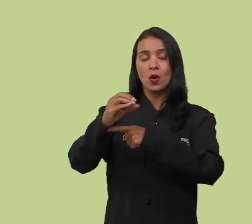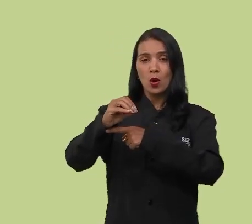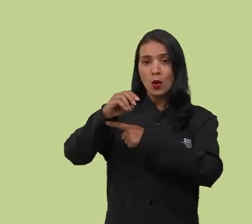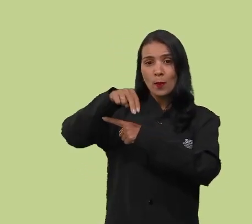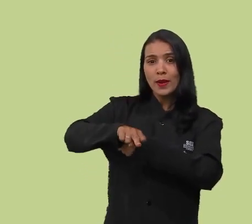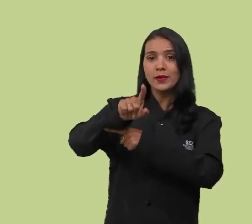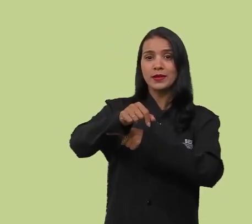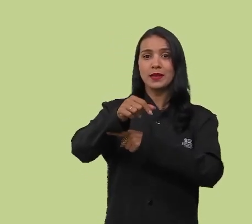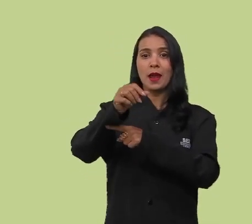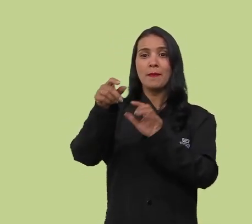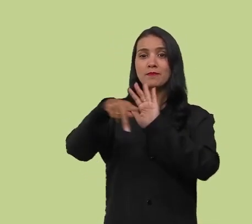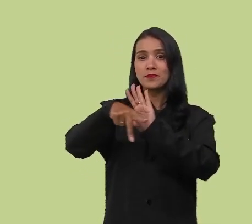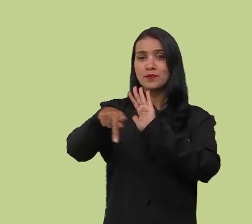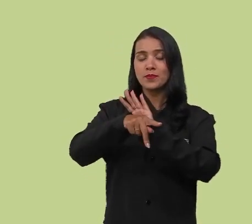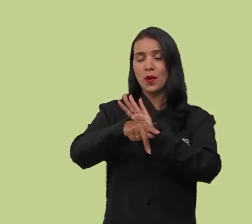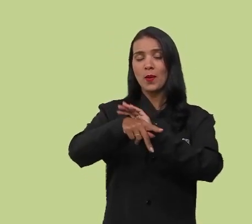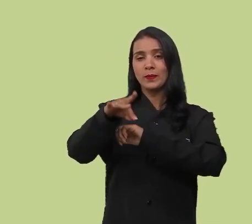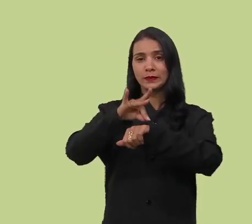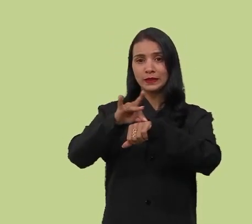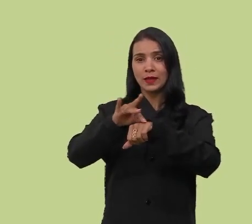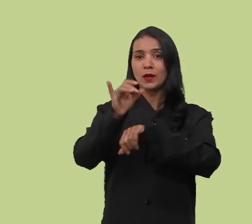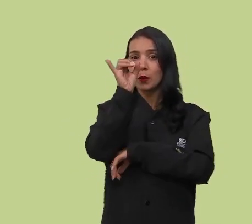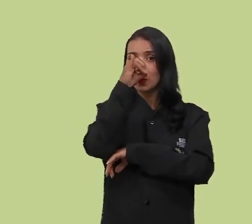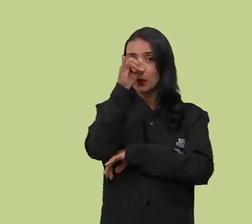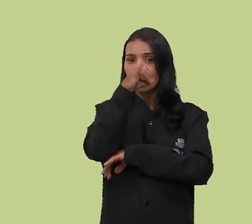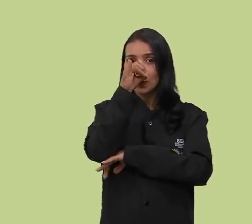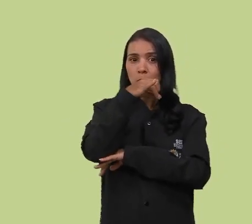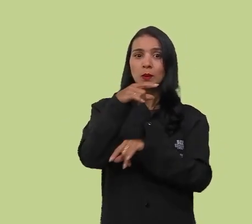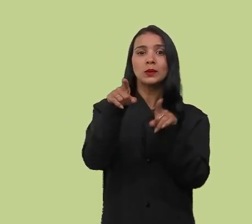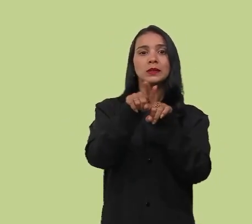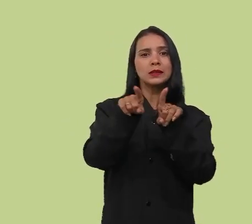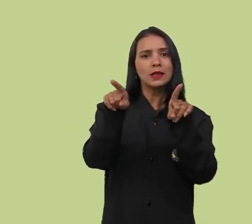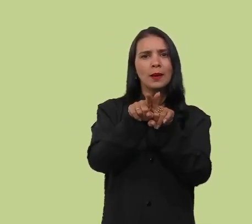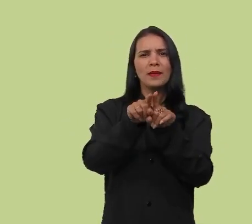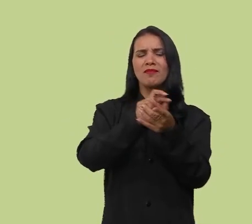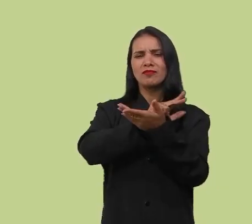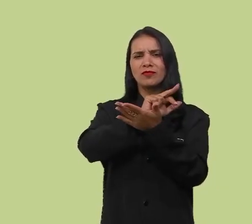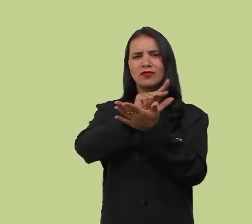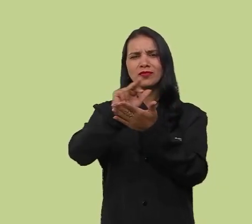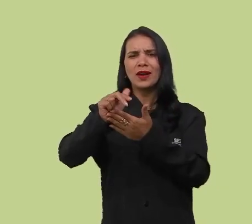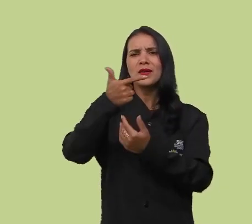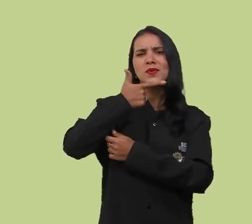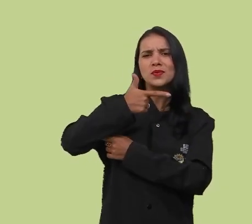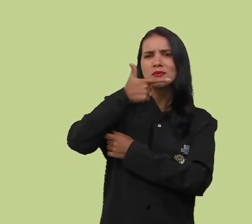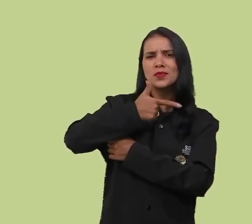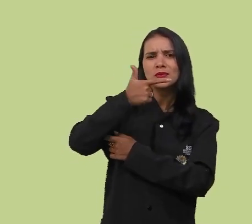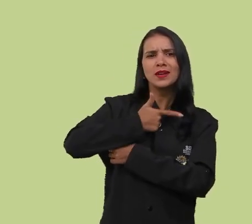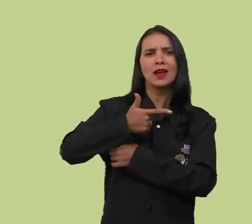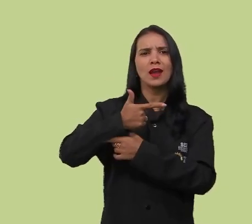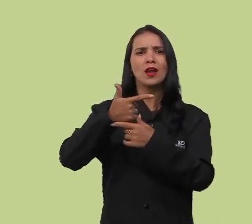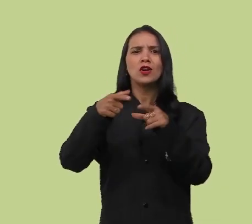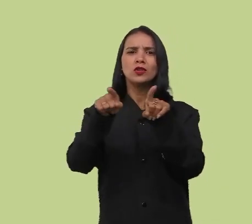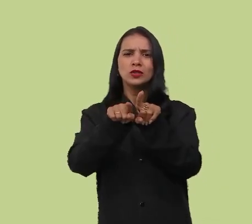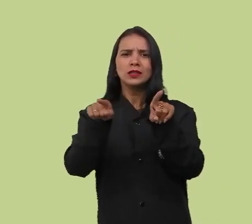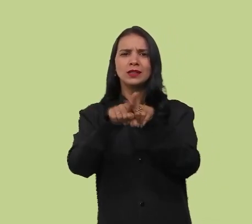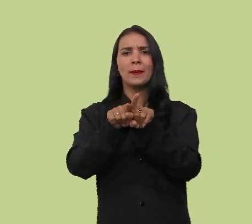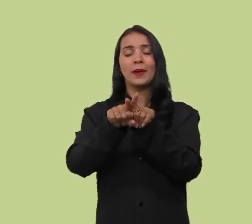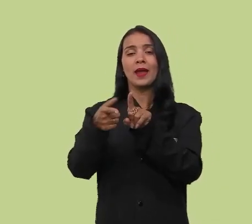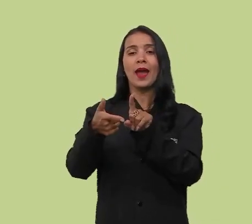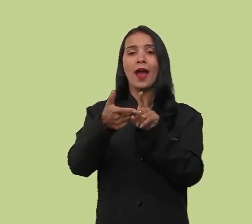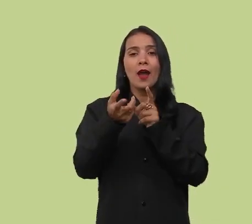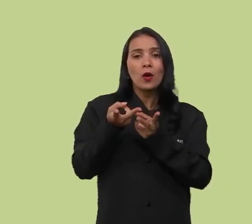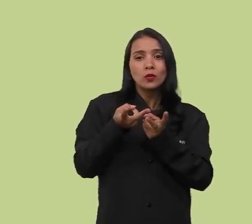vida. Queijos, pães, né, feito ali com farinha, água, sal e fermento, além do extrato de tomate. Então, esses daí são alguns exemplos